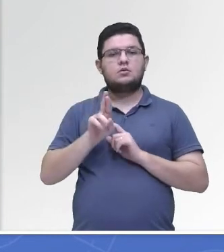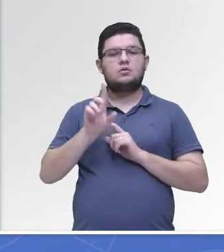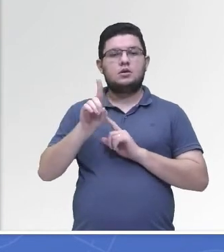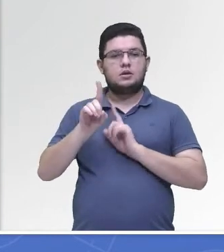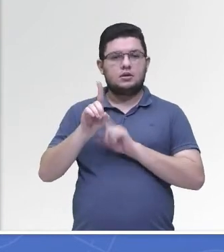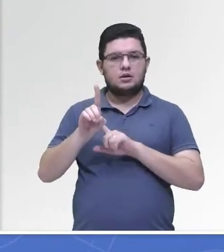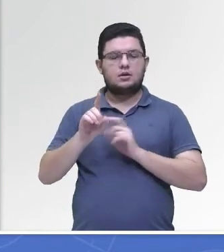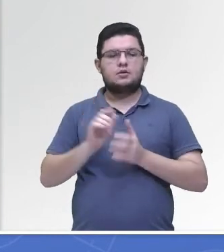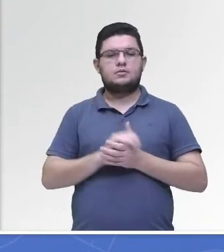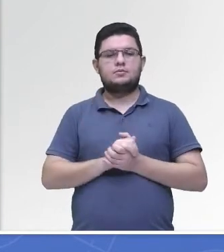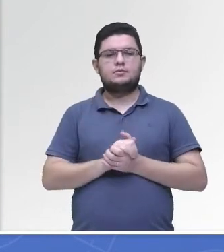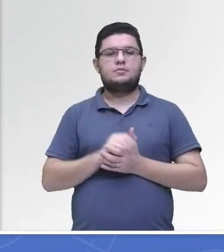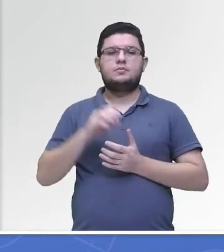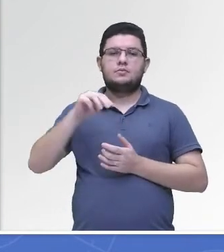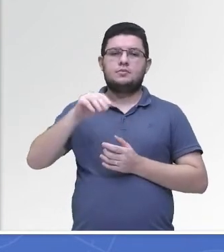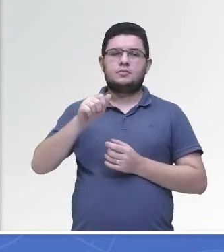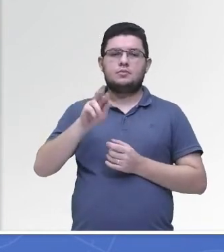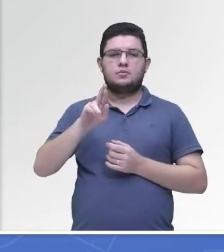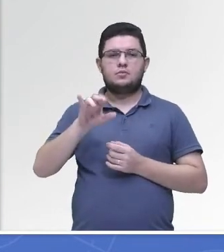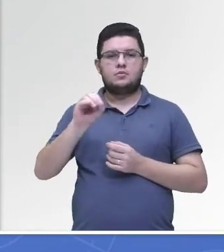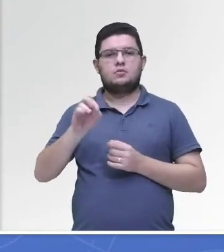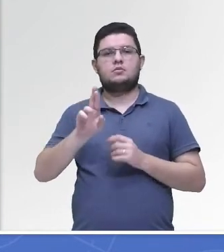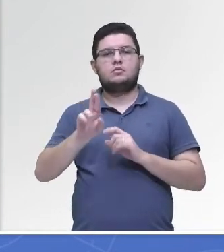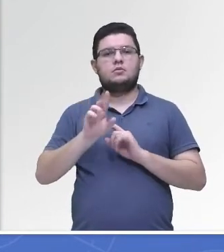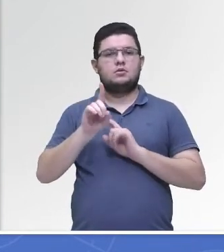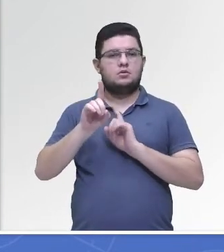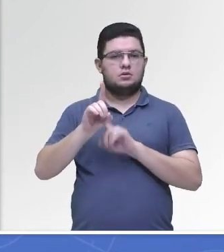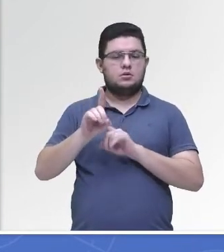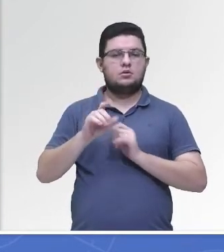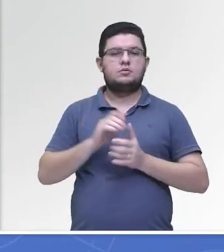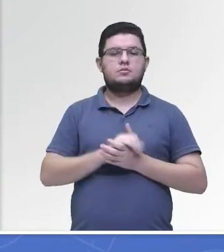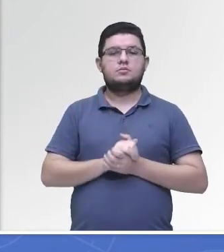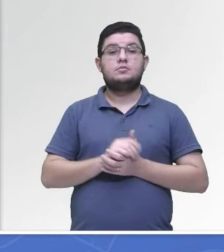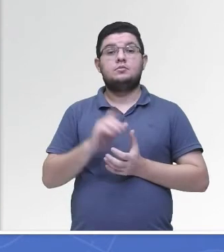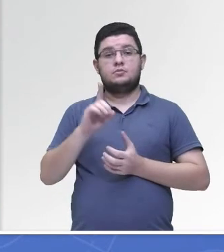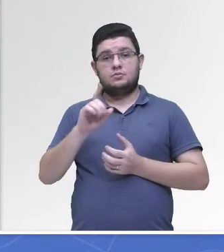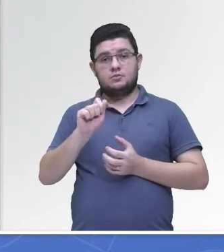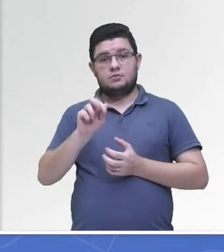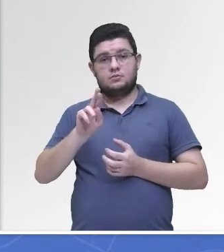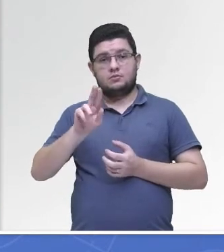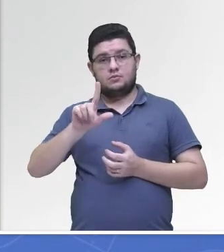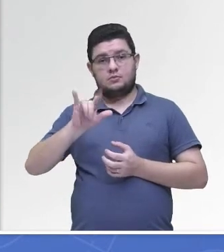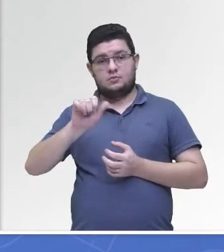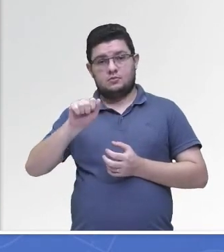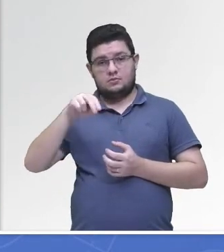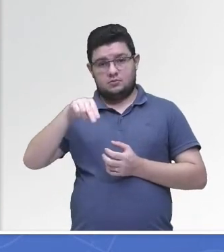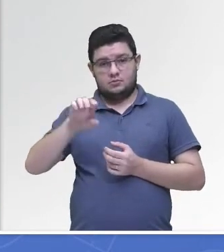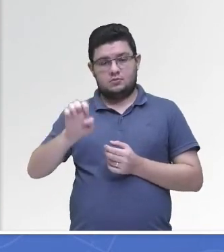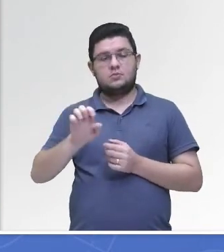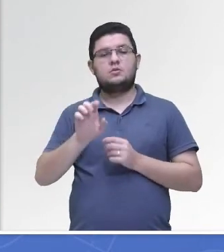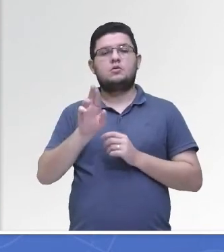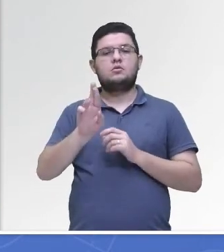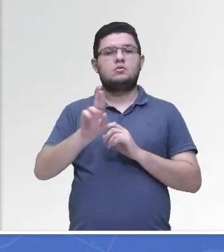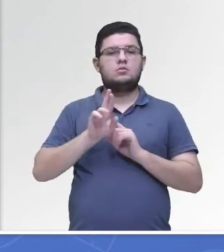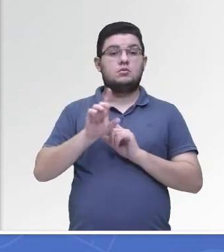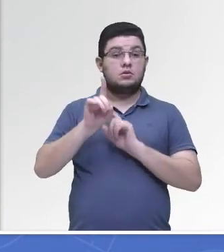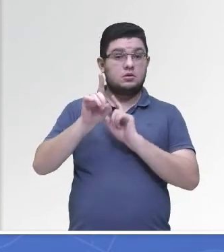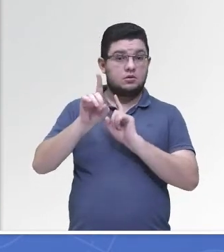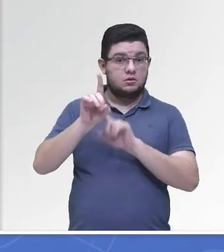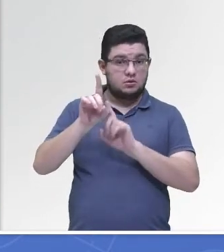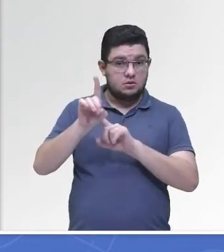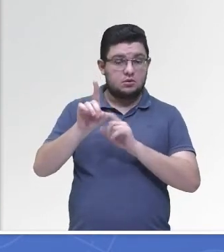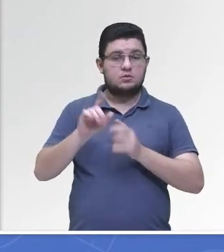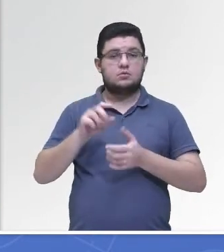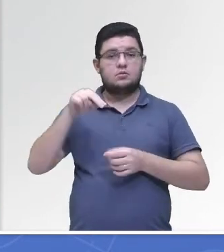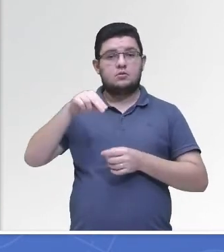Antônio, Mário, Darliane, todo mundo aqui dizendo letra D. Ana Karina, Nathalie,